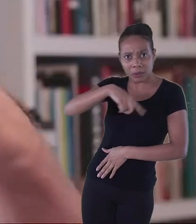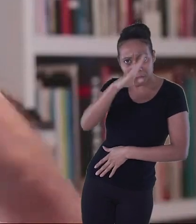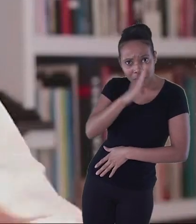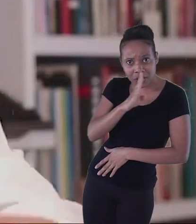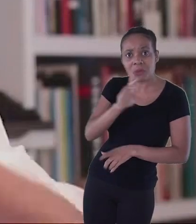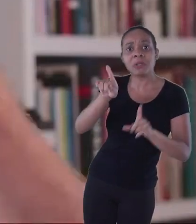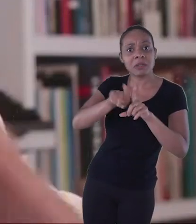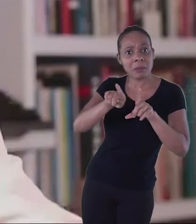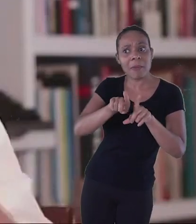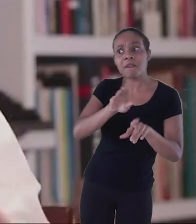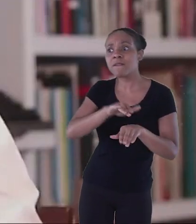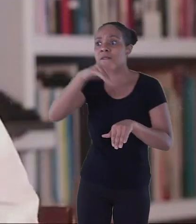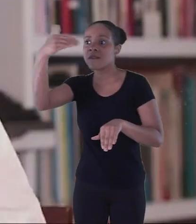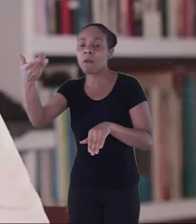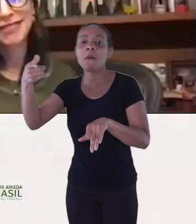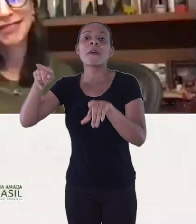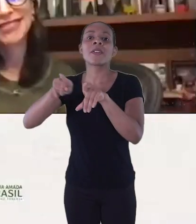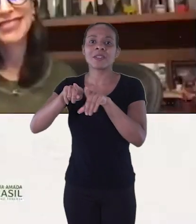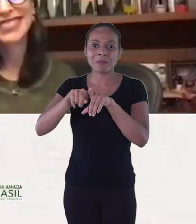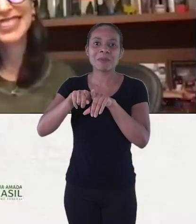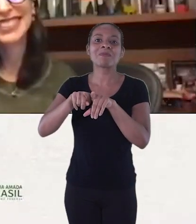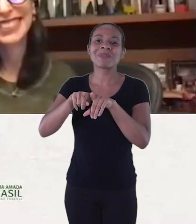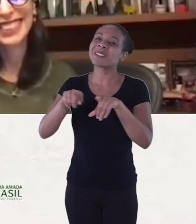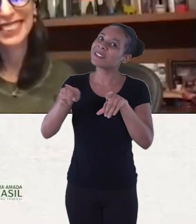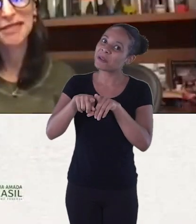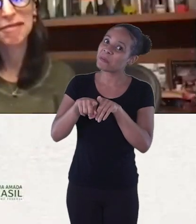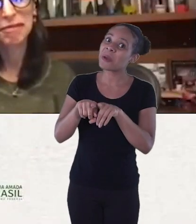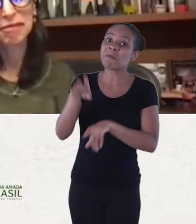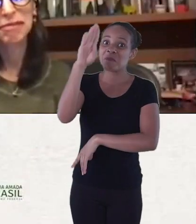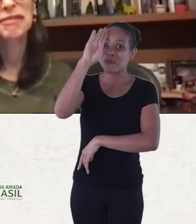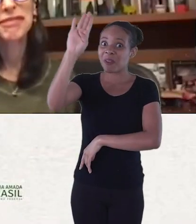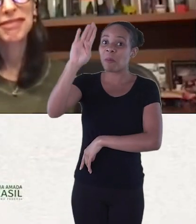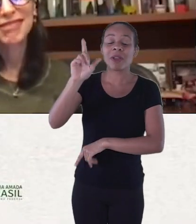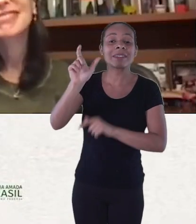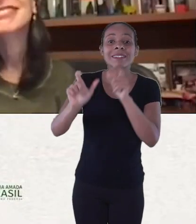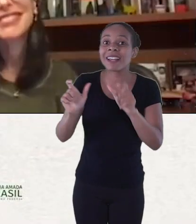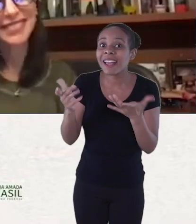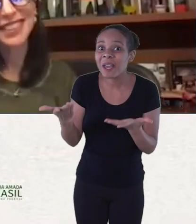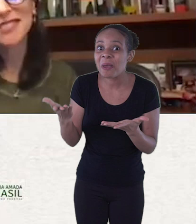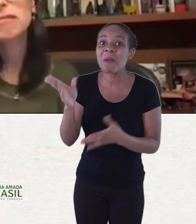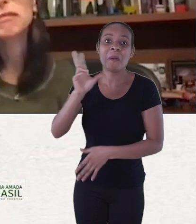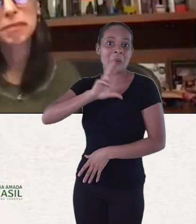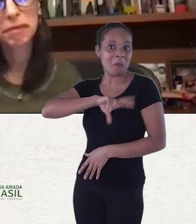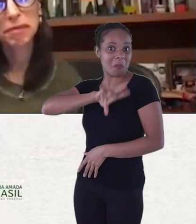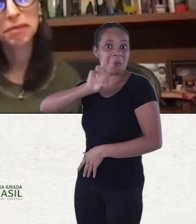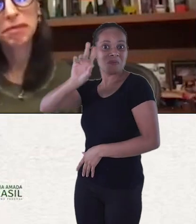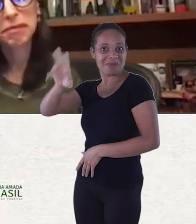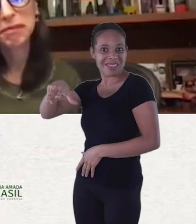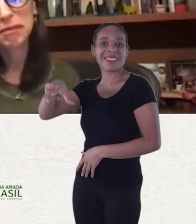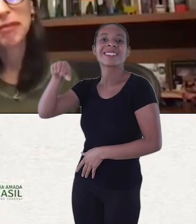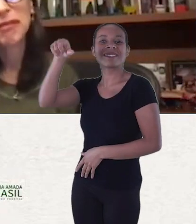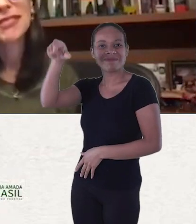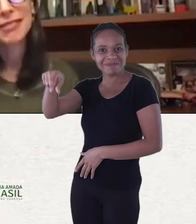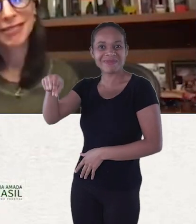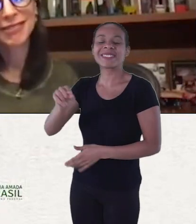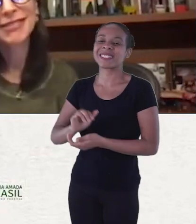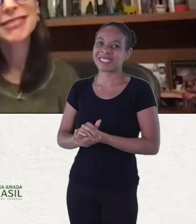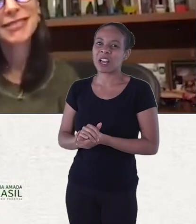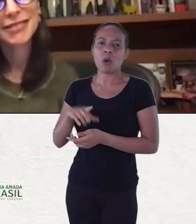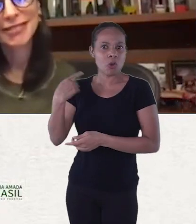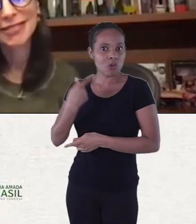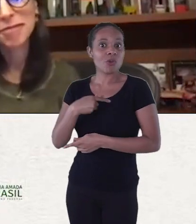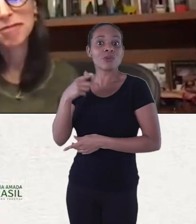portugueses, né, Lília? Que faz parte já do nosso afeto, nós conseguimos transportar, né, esse mundo